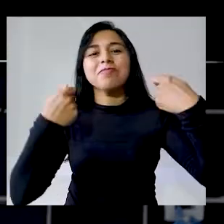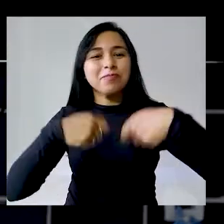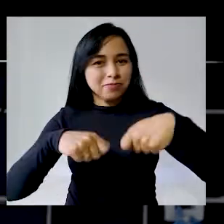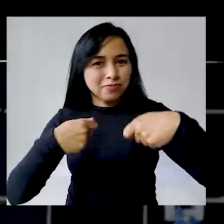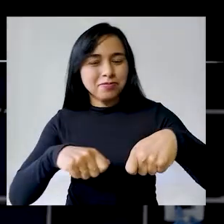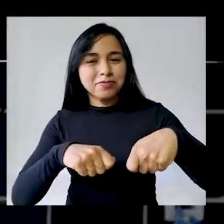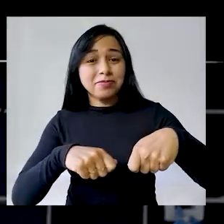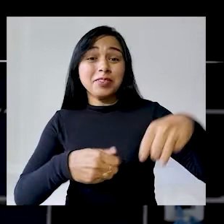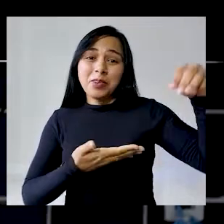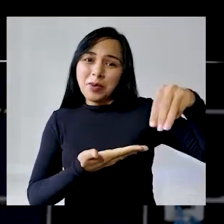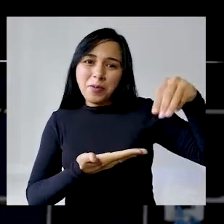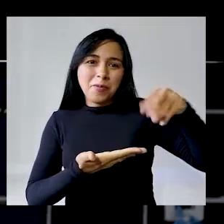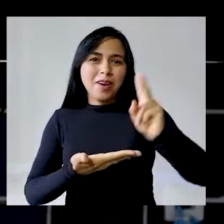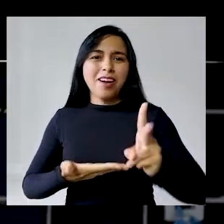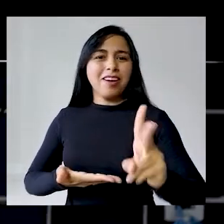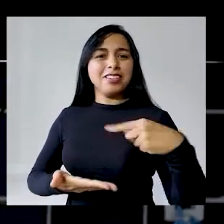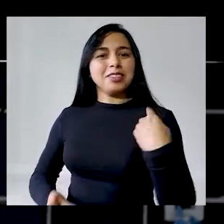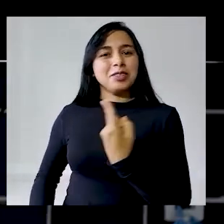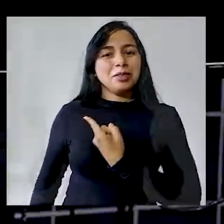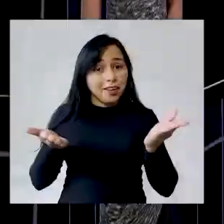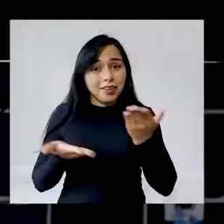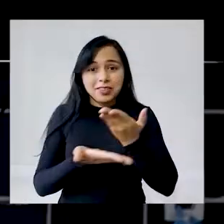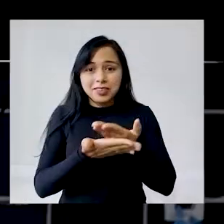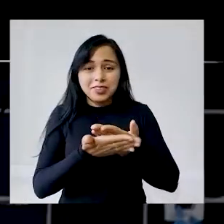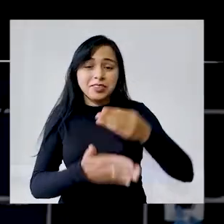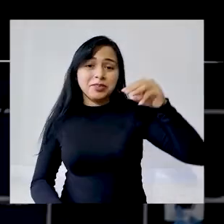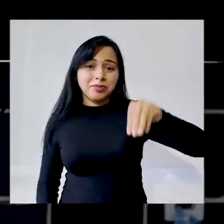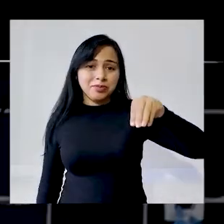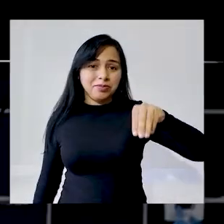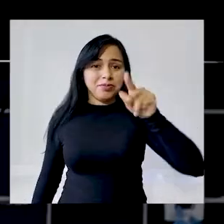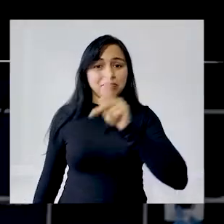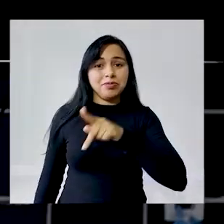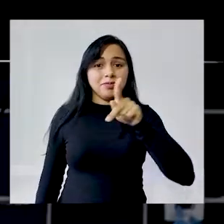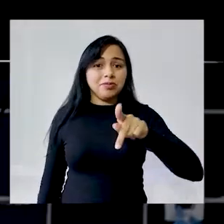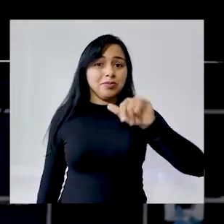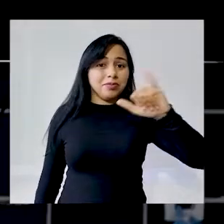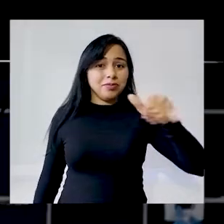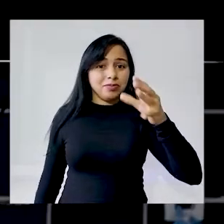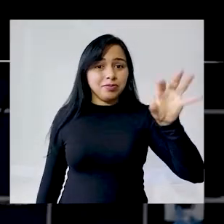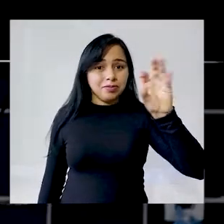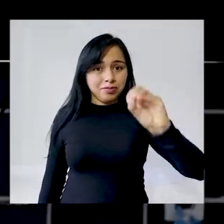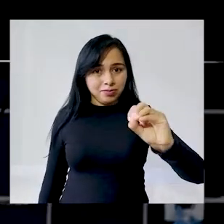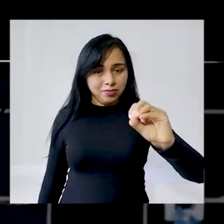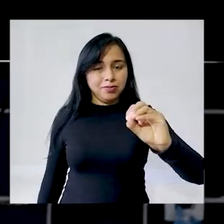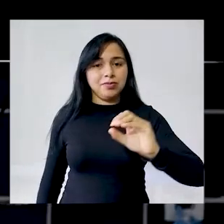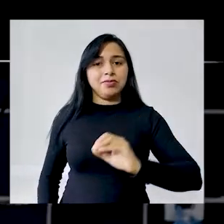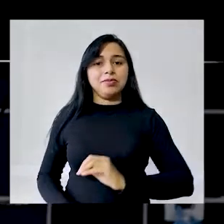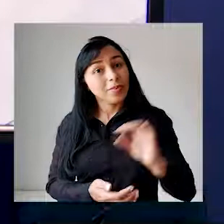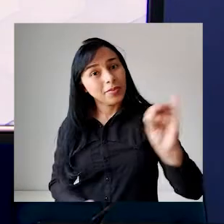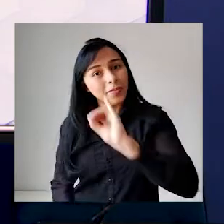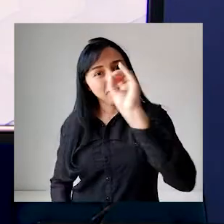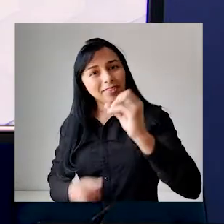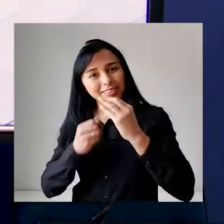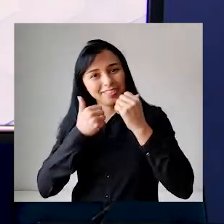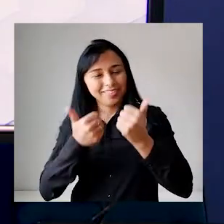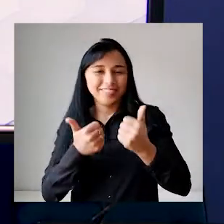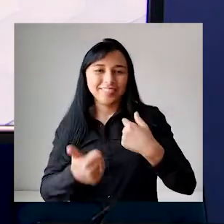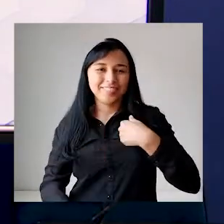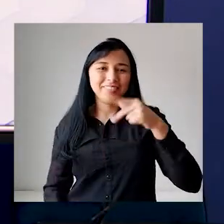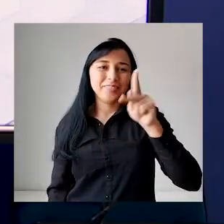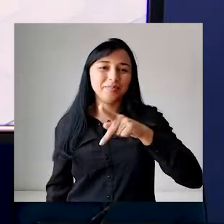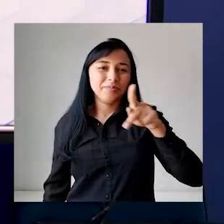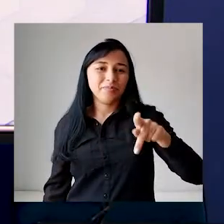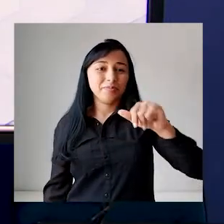financeiro, a matemática faz parte da nossa vida. Fiquem agora com a aula de matemática do professor João Vitor. Olá pessoal, tudo